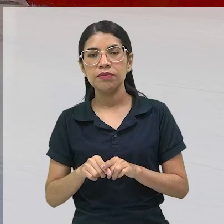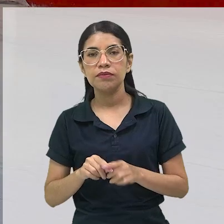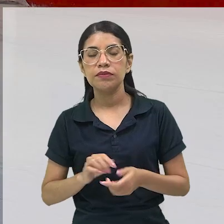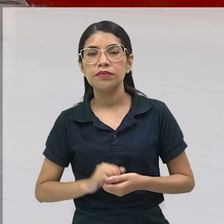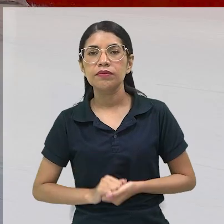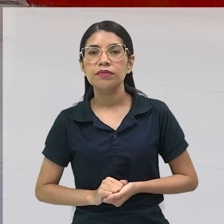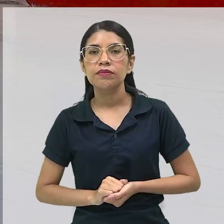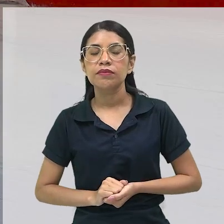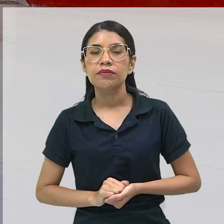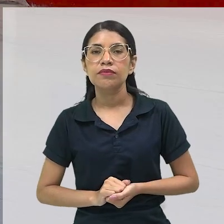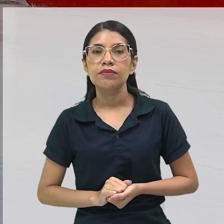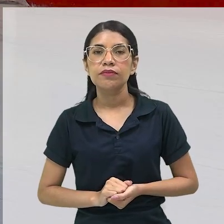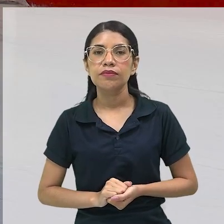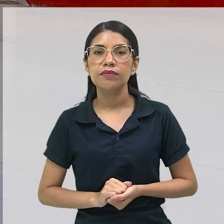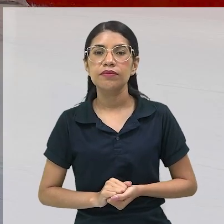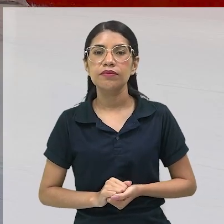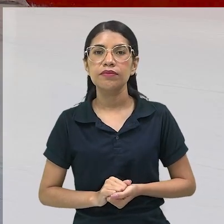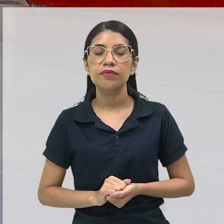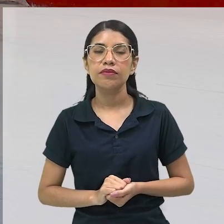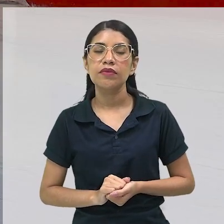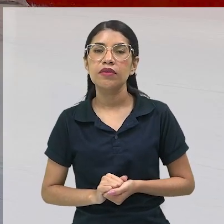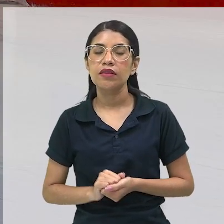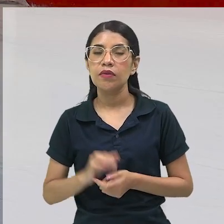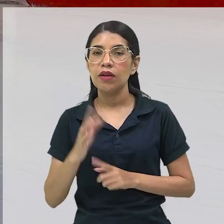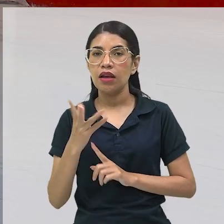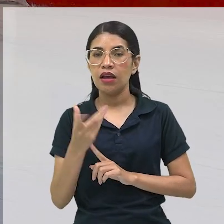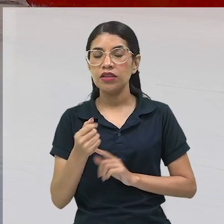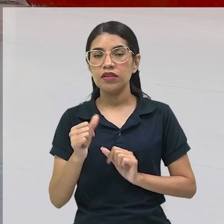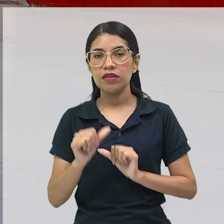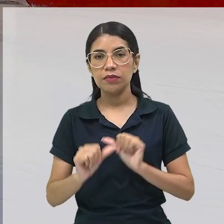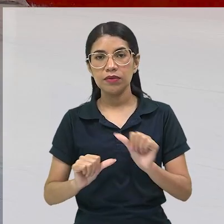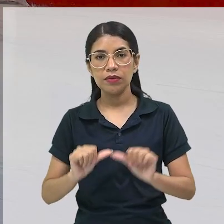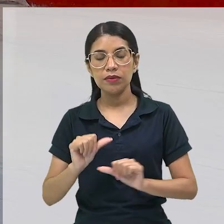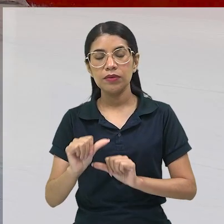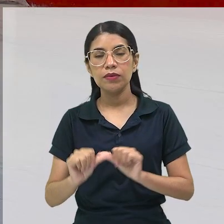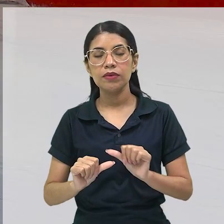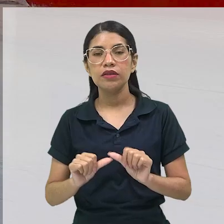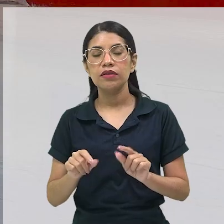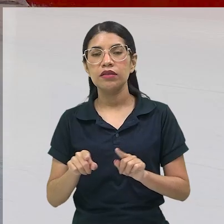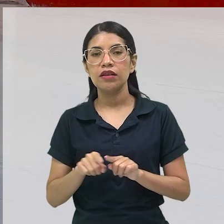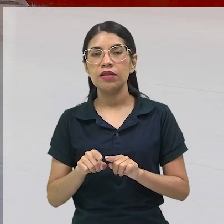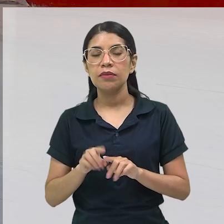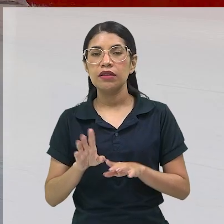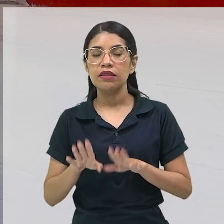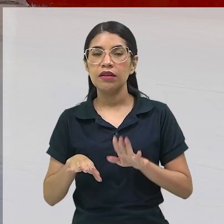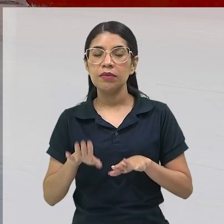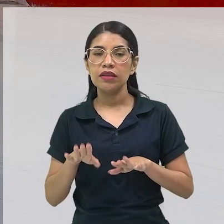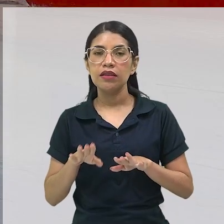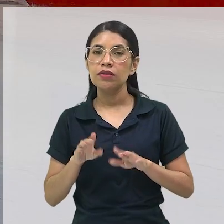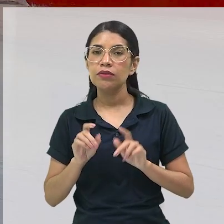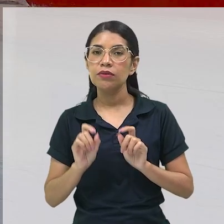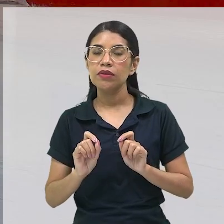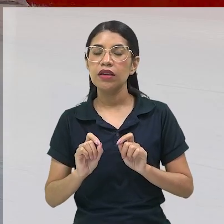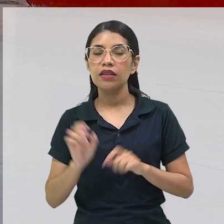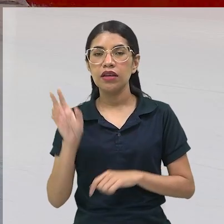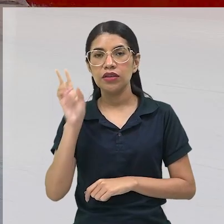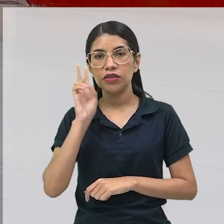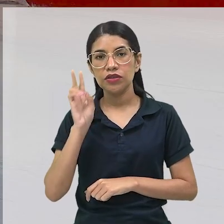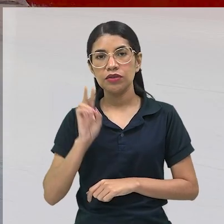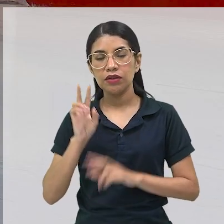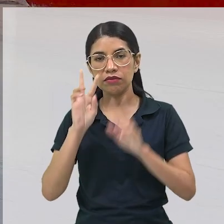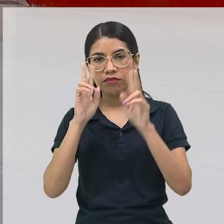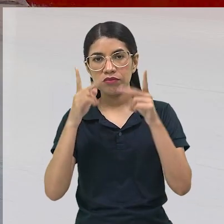da identidade do ser humano. Então a arte ela vai se modificando, ela vai se transformando de acordo com a história